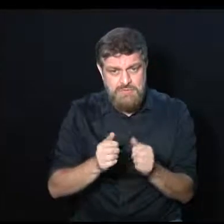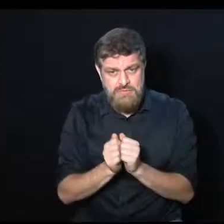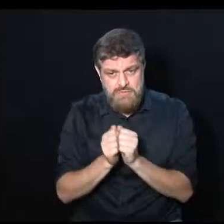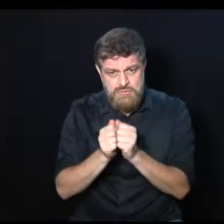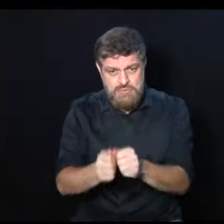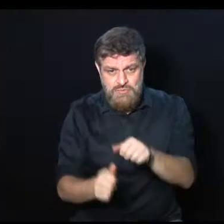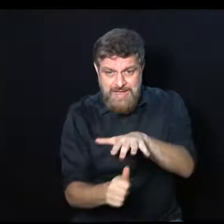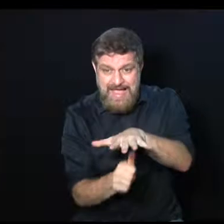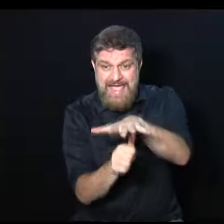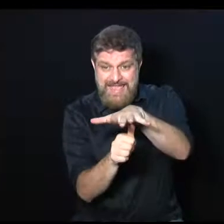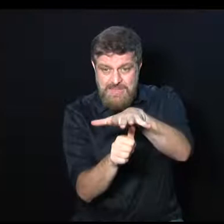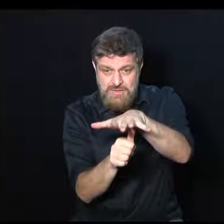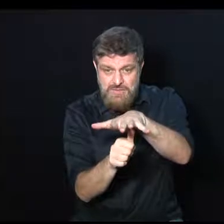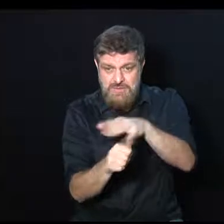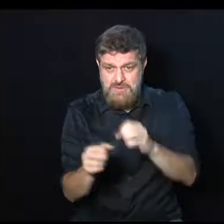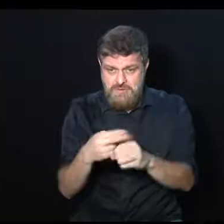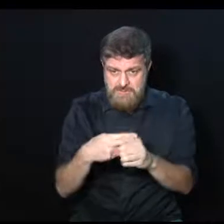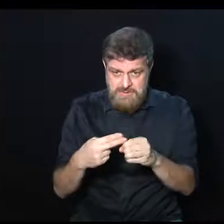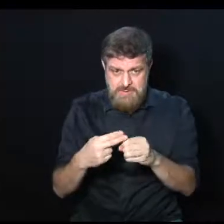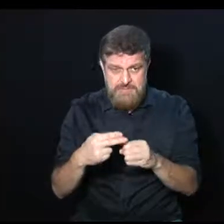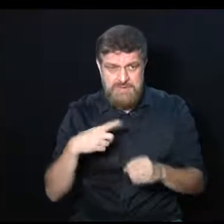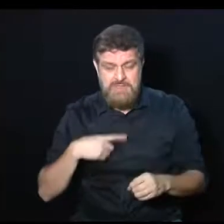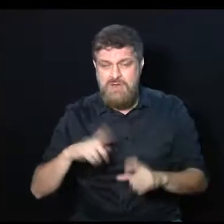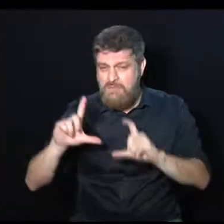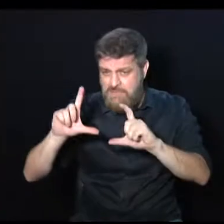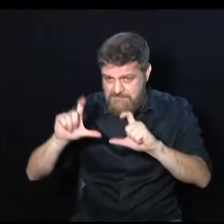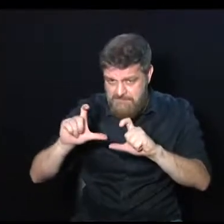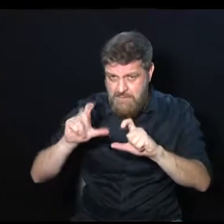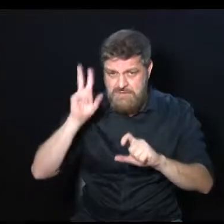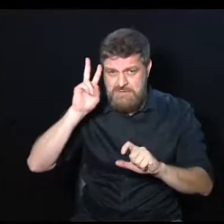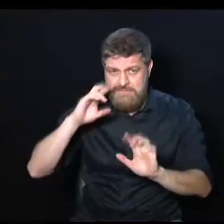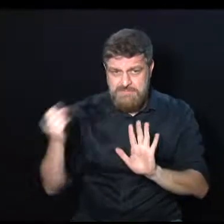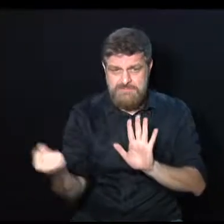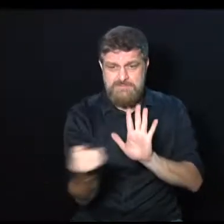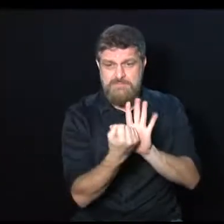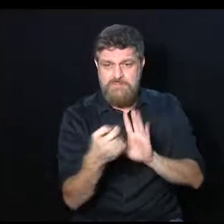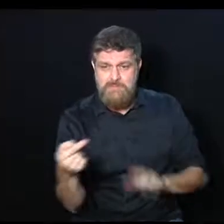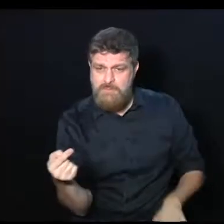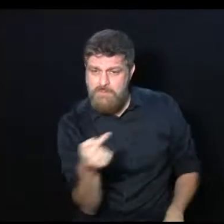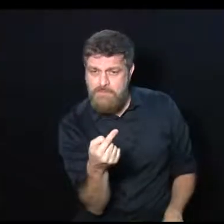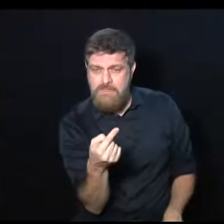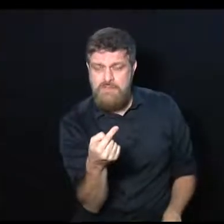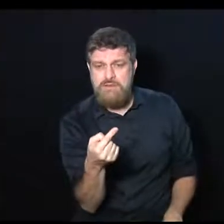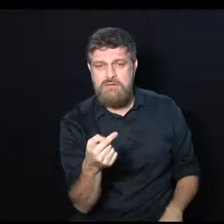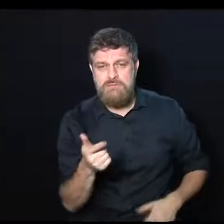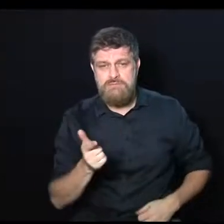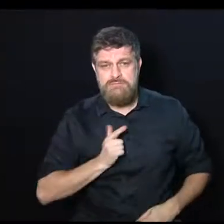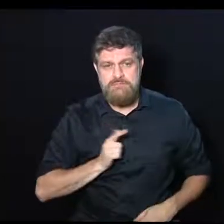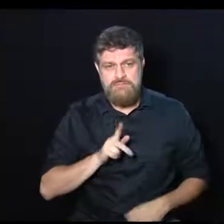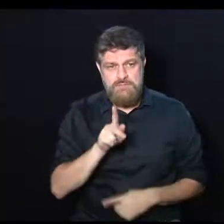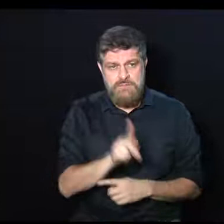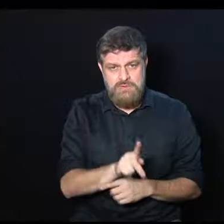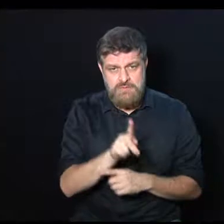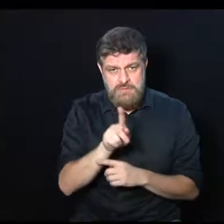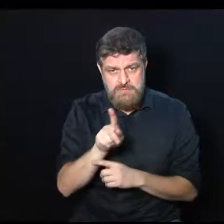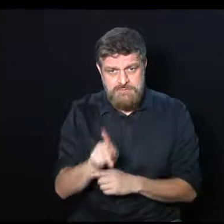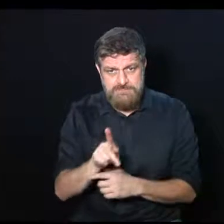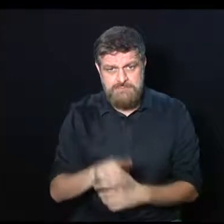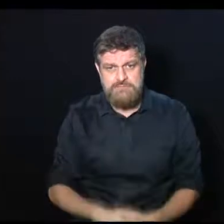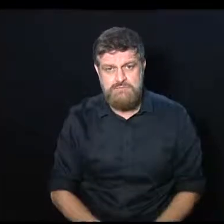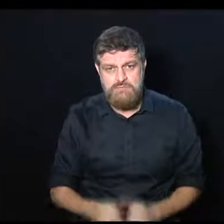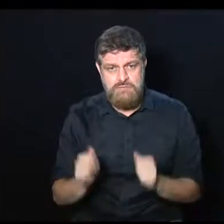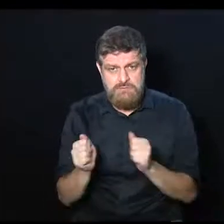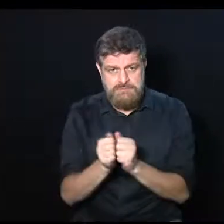reitoria da Unicamp. E aqui tem uma foto histórica, inclusive, que é a foto que mostra o professor Dr. Ronan José Vieira, professor